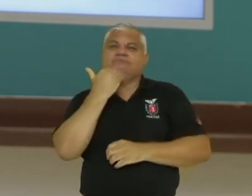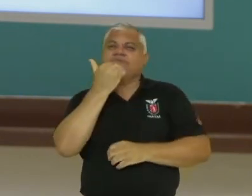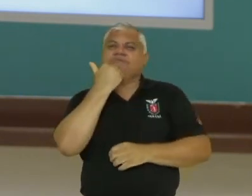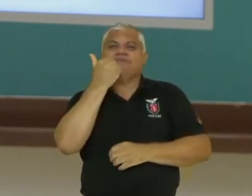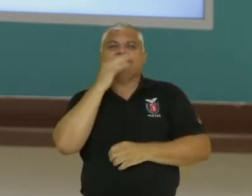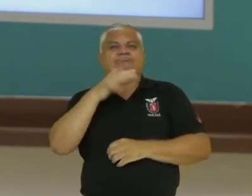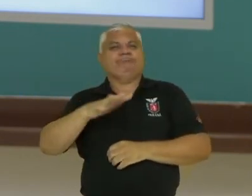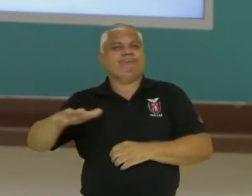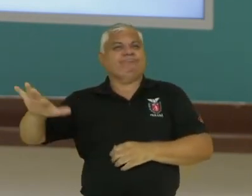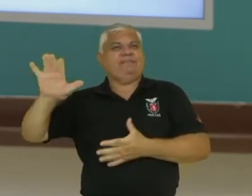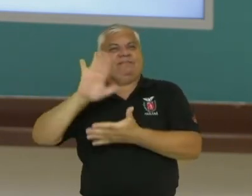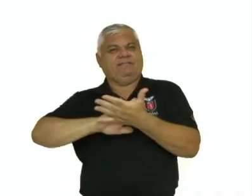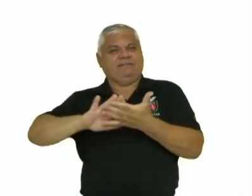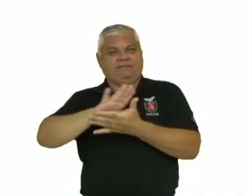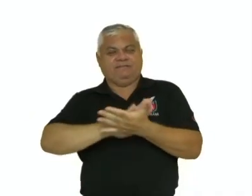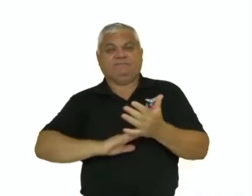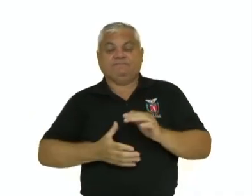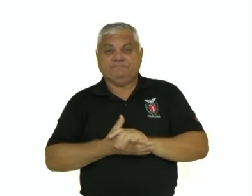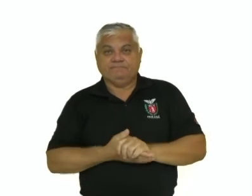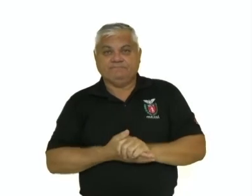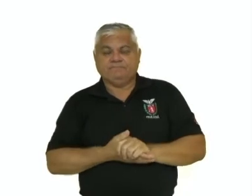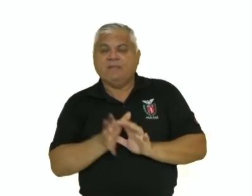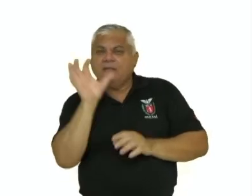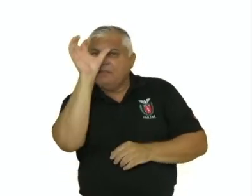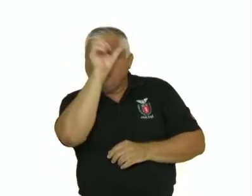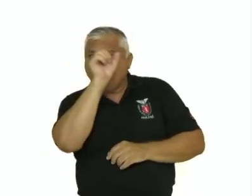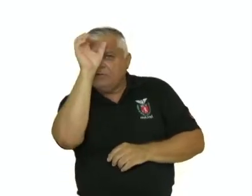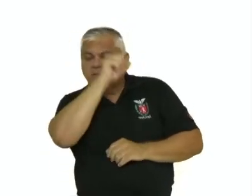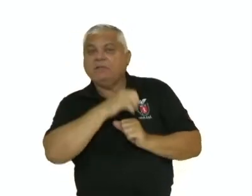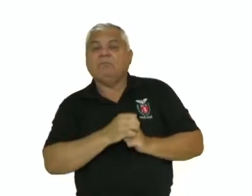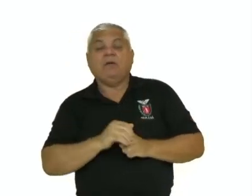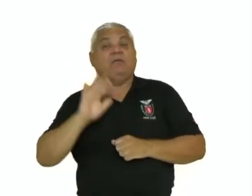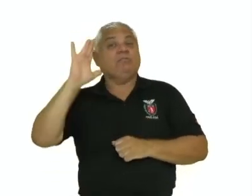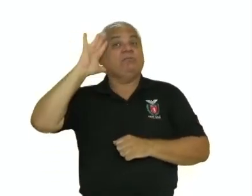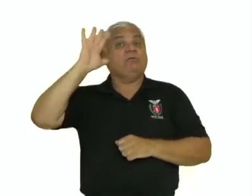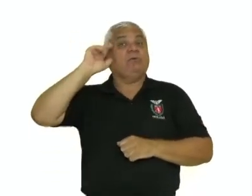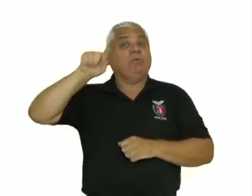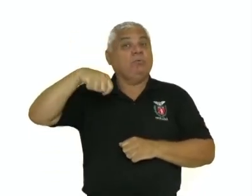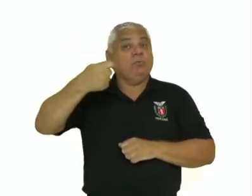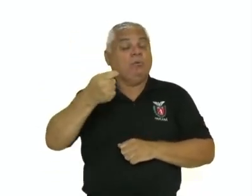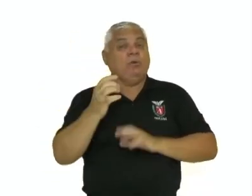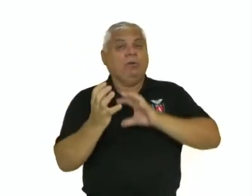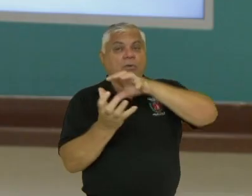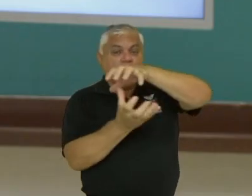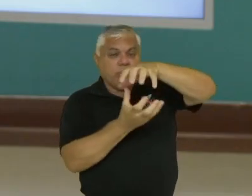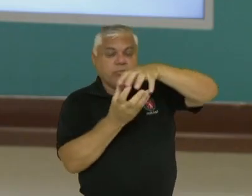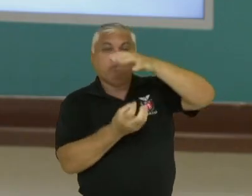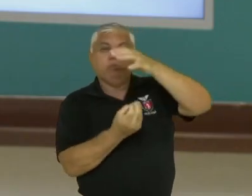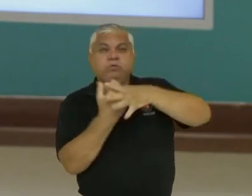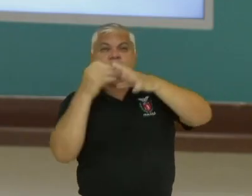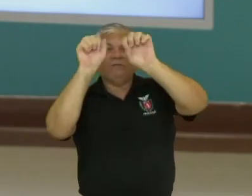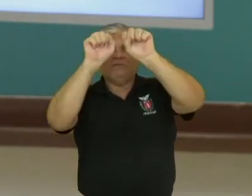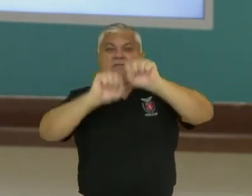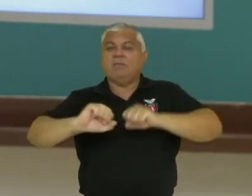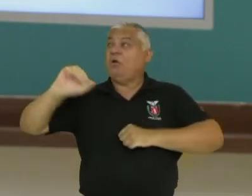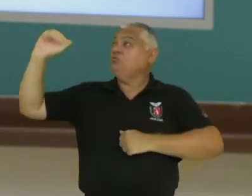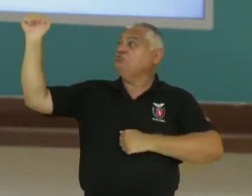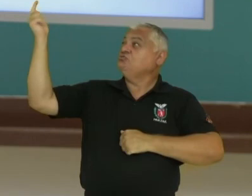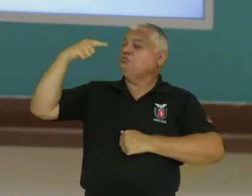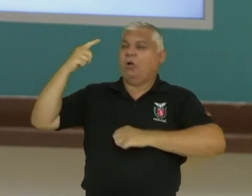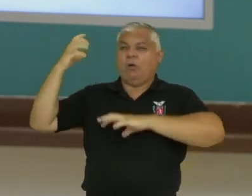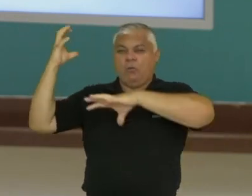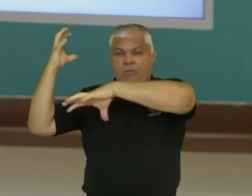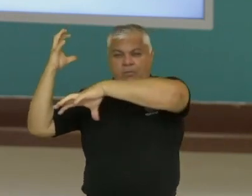oceanos. E o que vimos na aula? Então, a teoria sobre a formação do nosso sistema solar, associado a uma